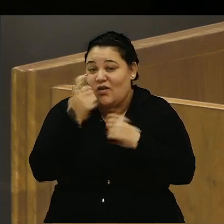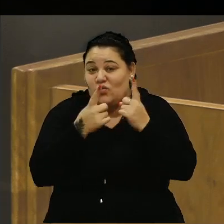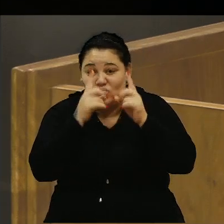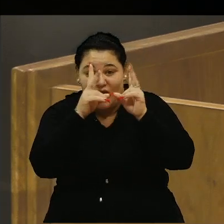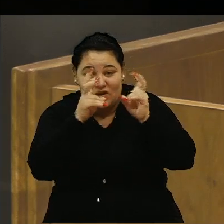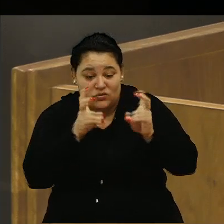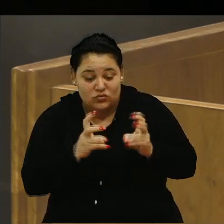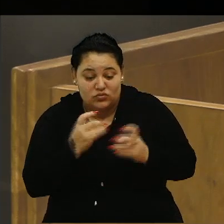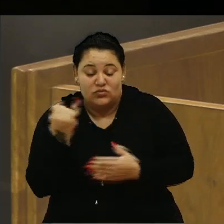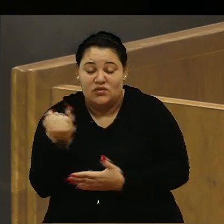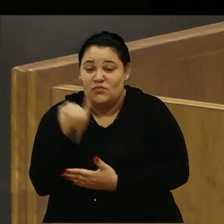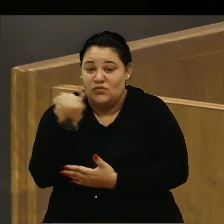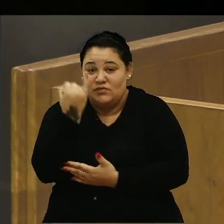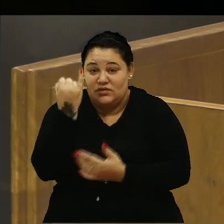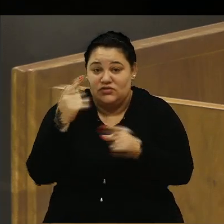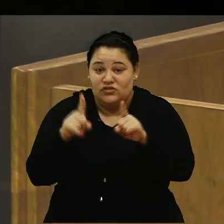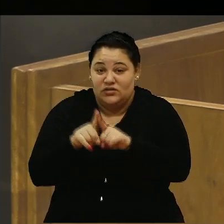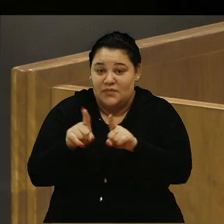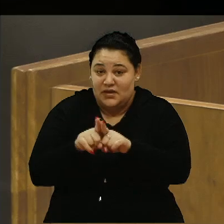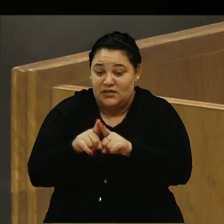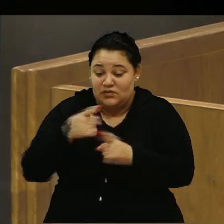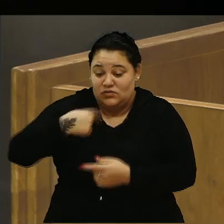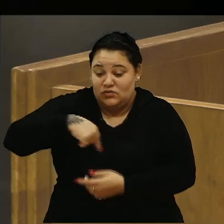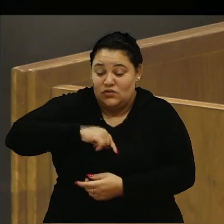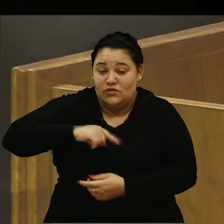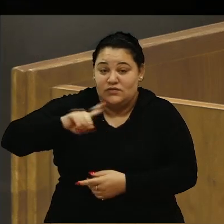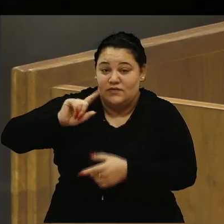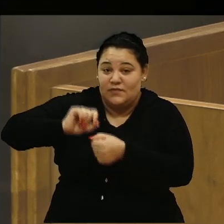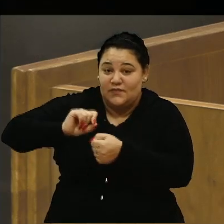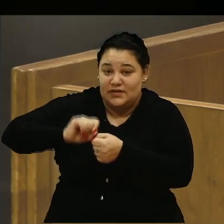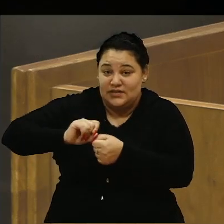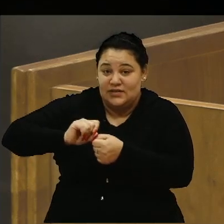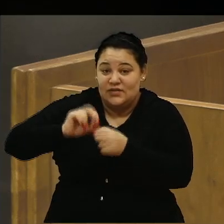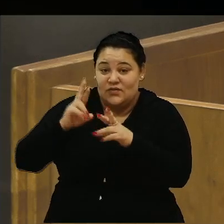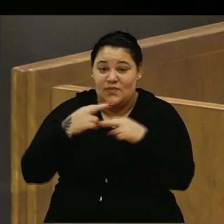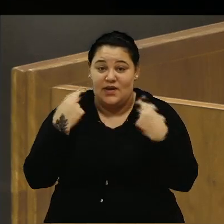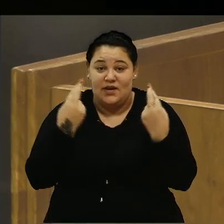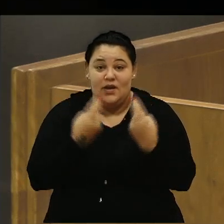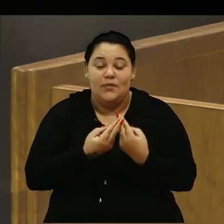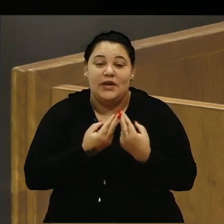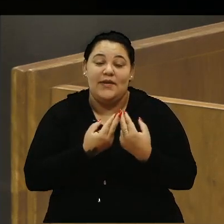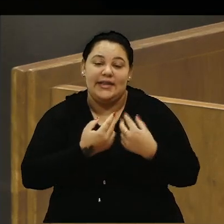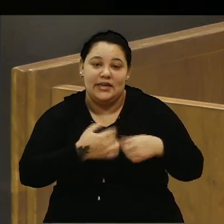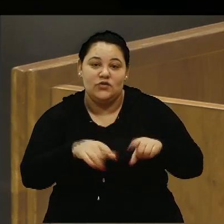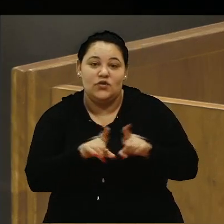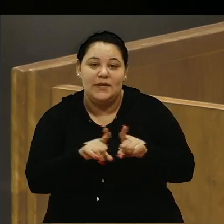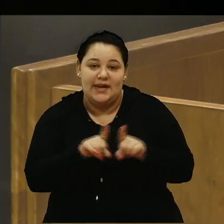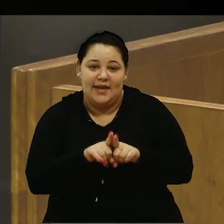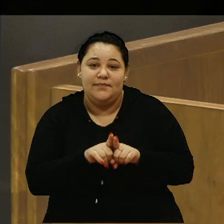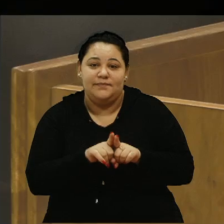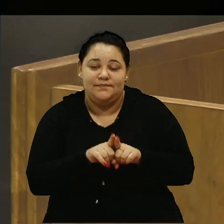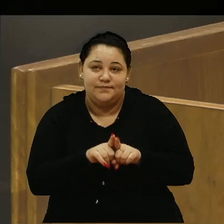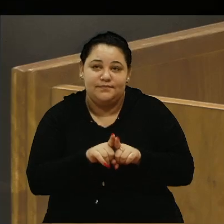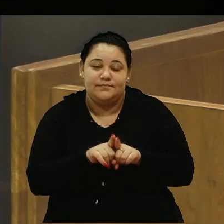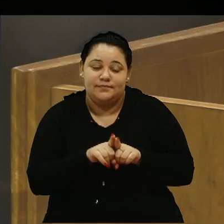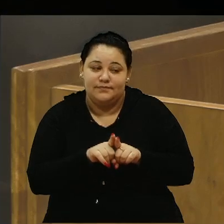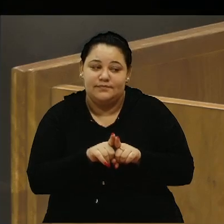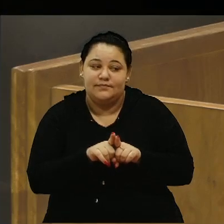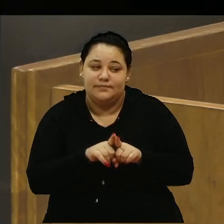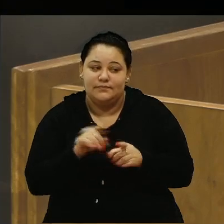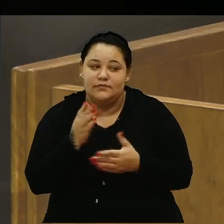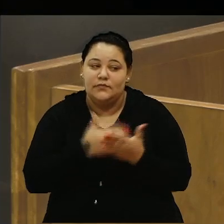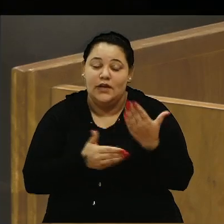importantes. Nós faremos uma reunião da PEN na próxima sexta-feira, é uma reunião ordinária, toda